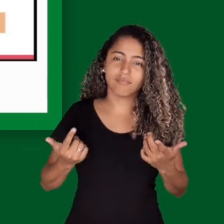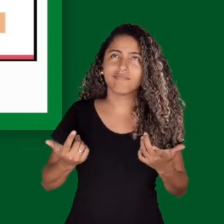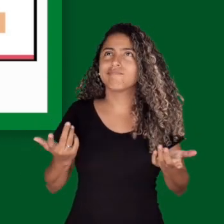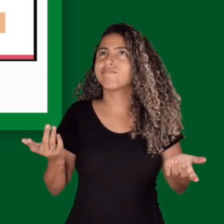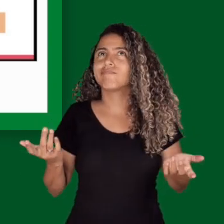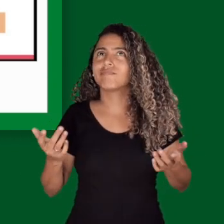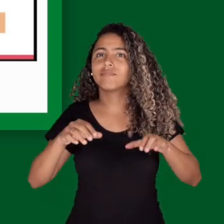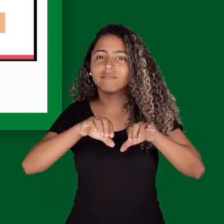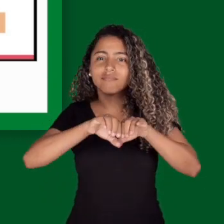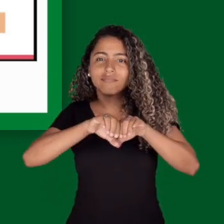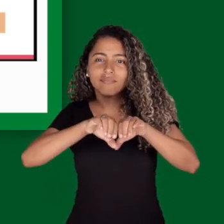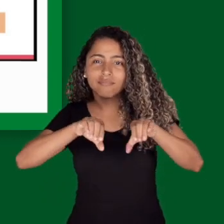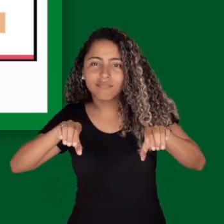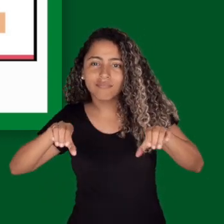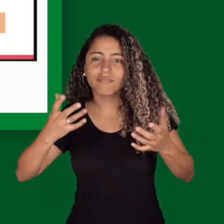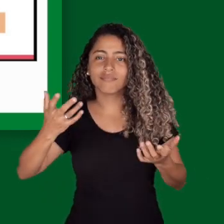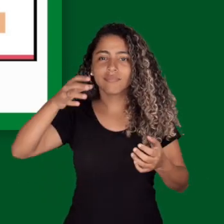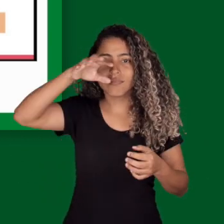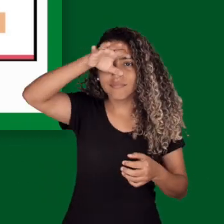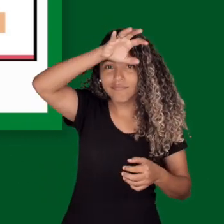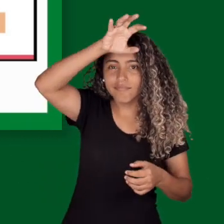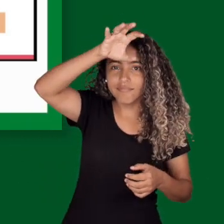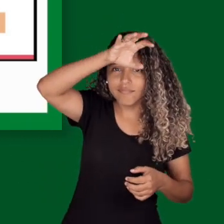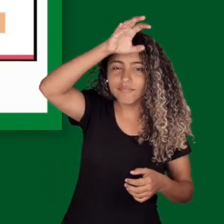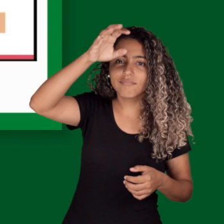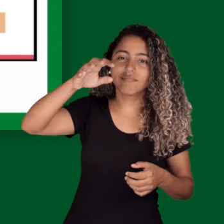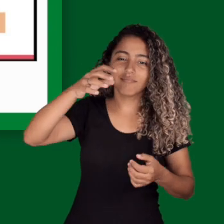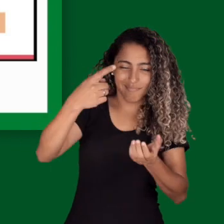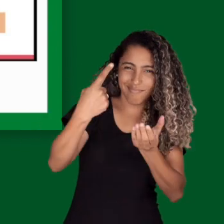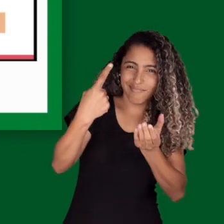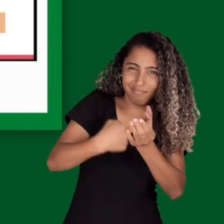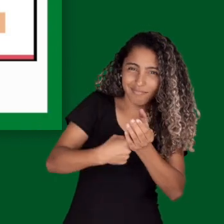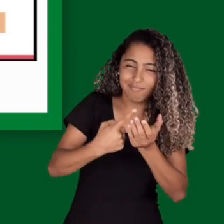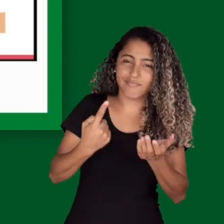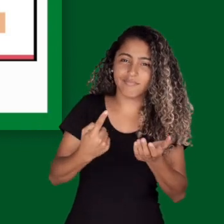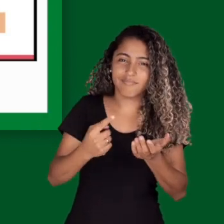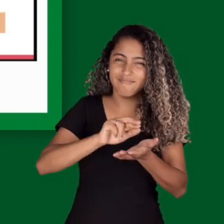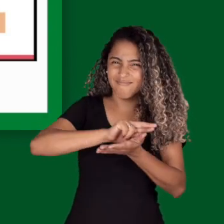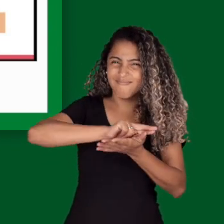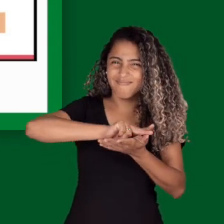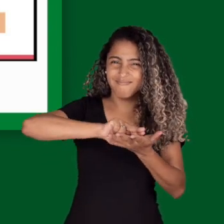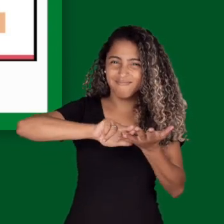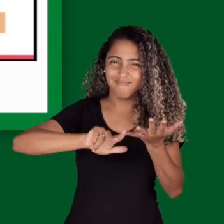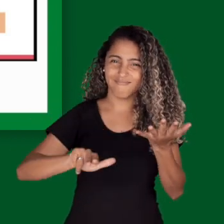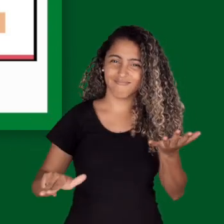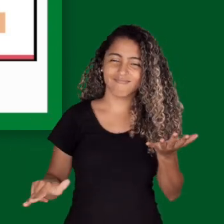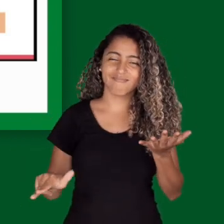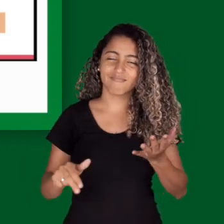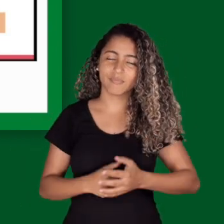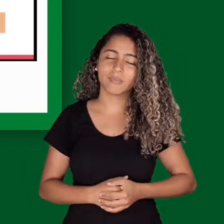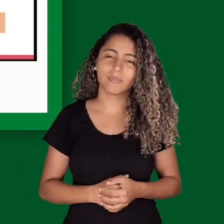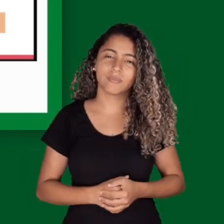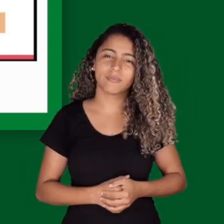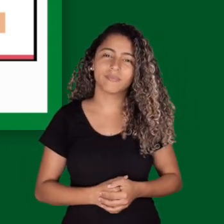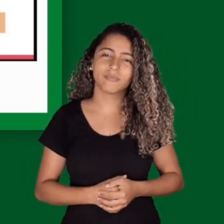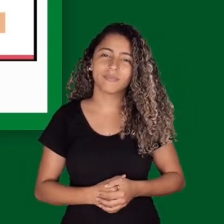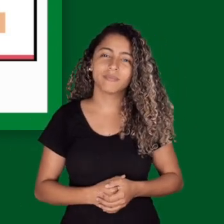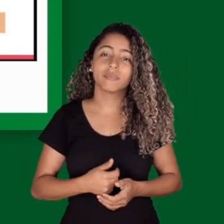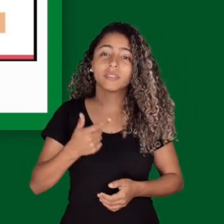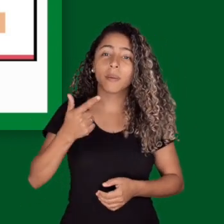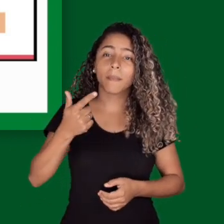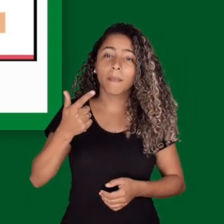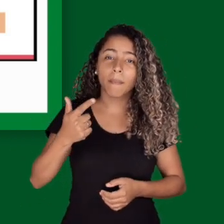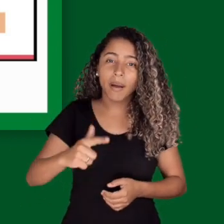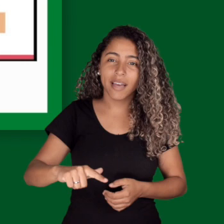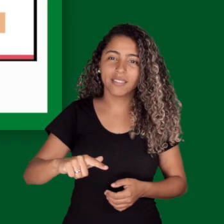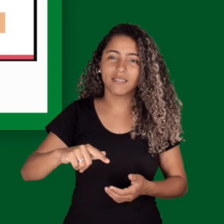os embutidos, né? Embutidos são mortadela, peito de peru, presunto, salame, salsicha. Também